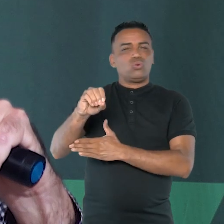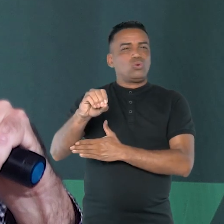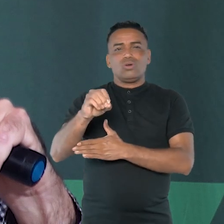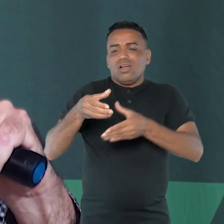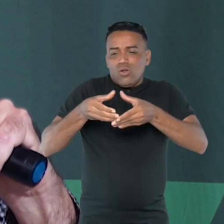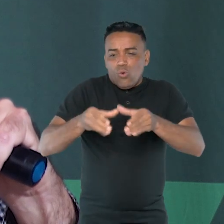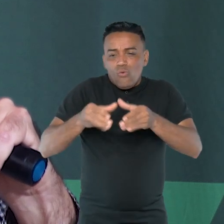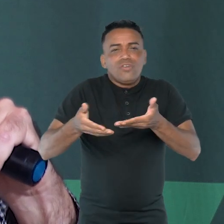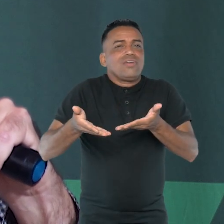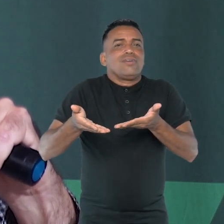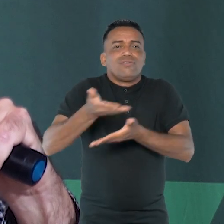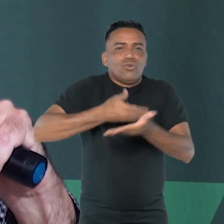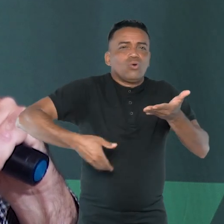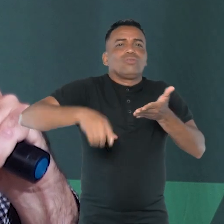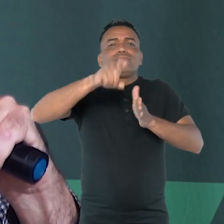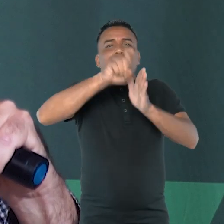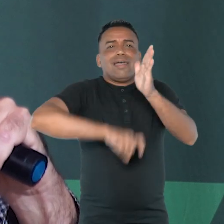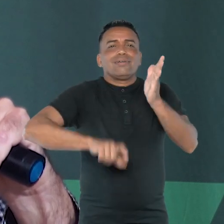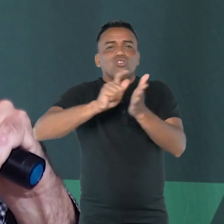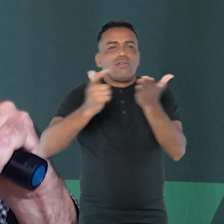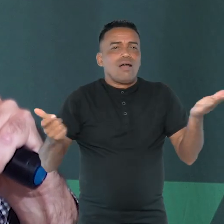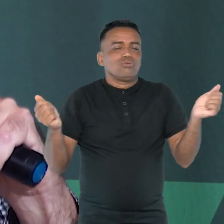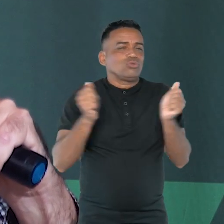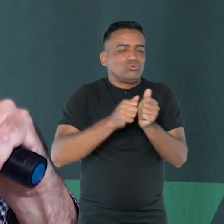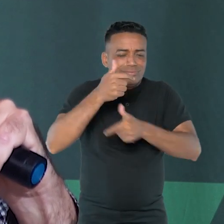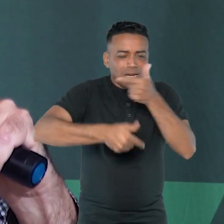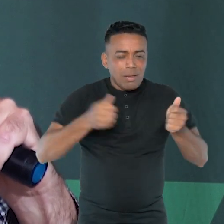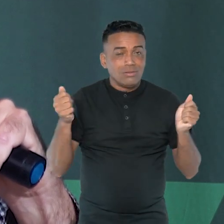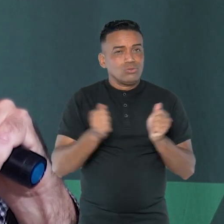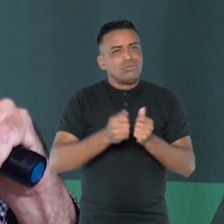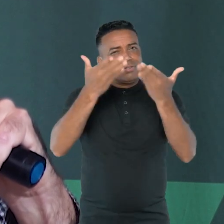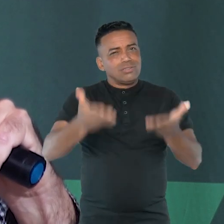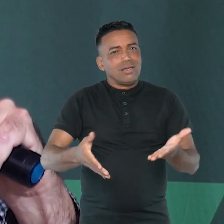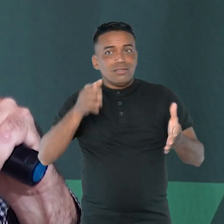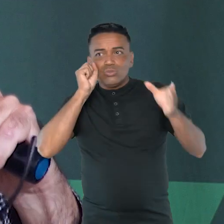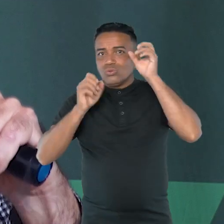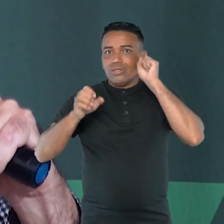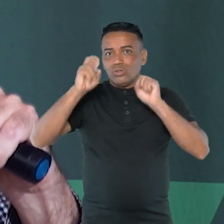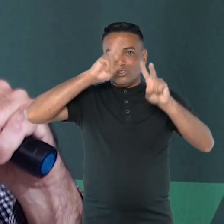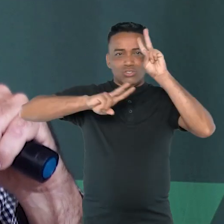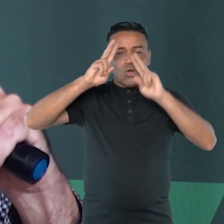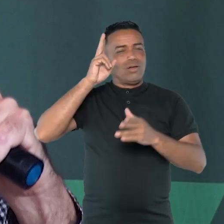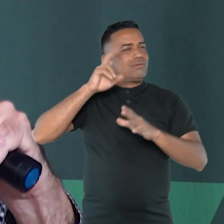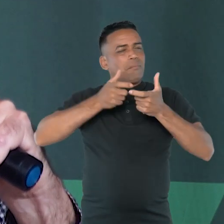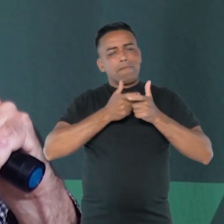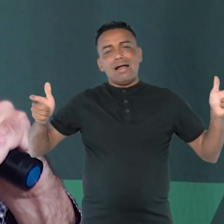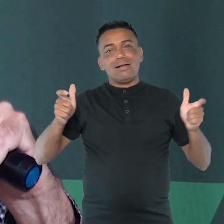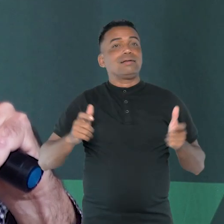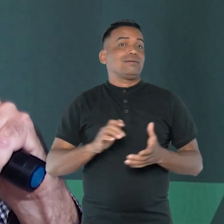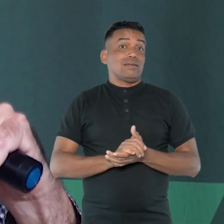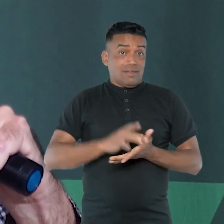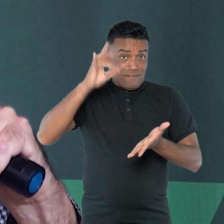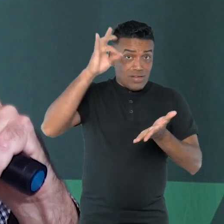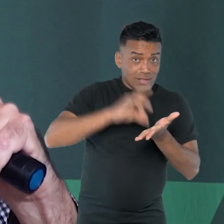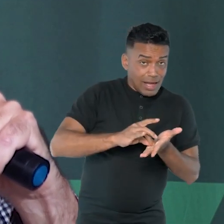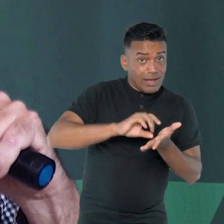você, e nosso convívio de redação e fora dela sempre foi exemplar. E assim, você é um grande escutador de histórias, sempre foi,